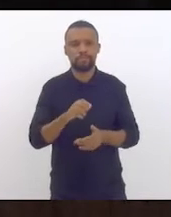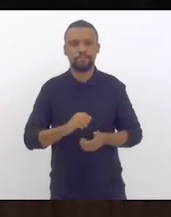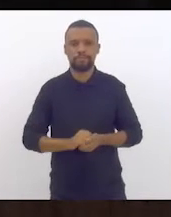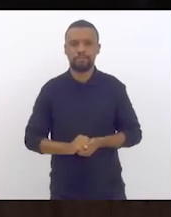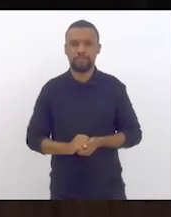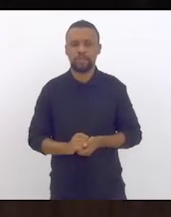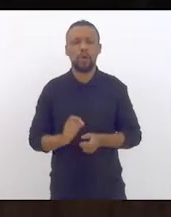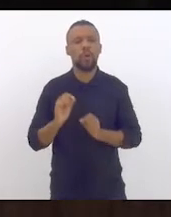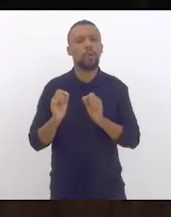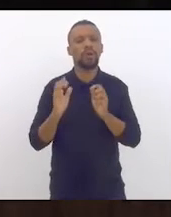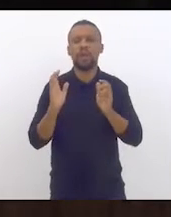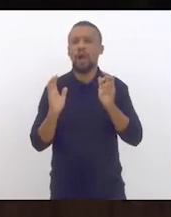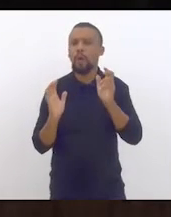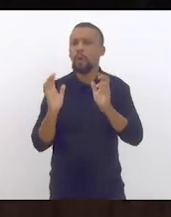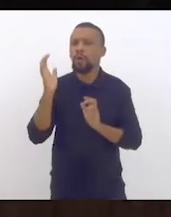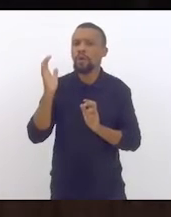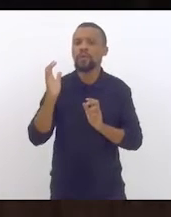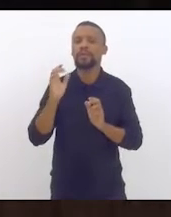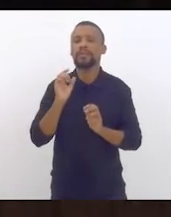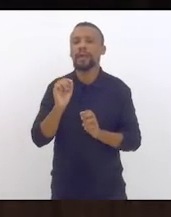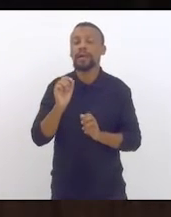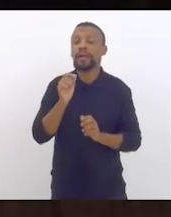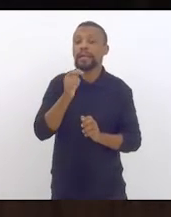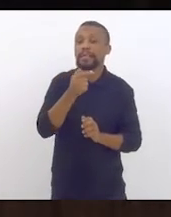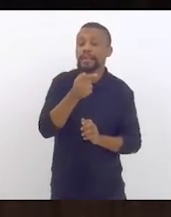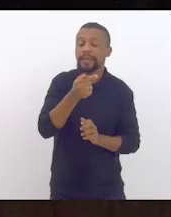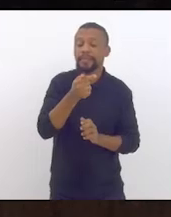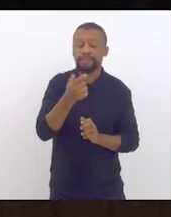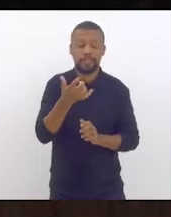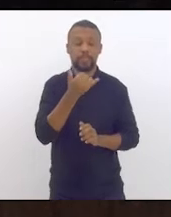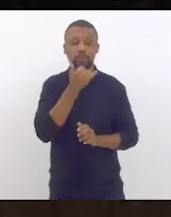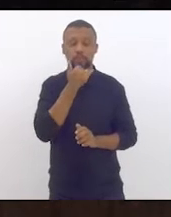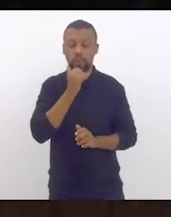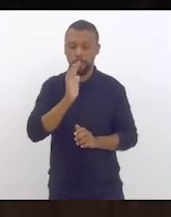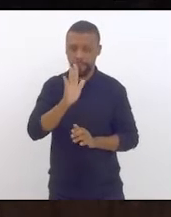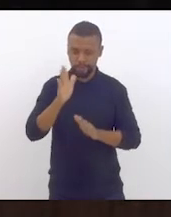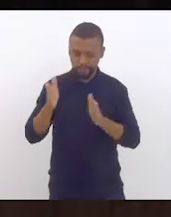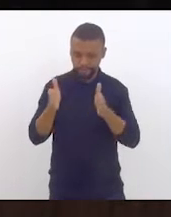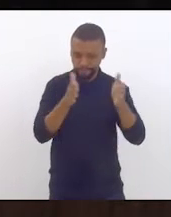ocorrido na septuagésima desculpe